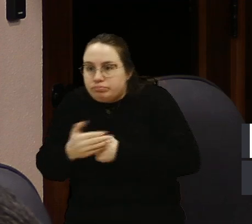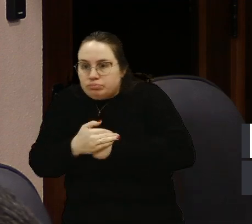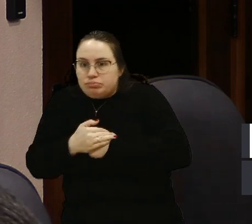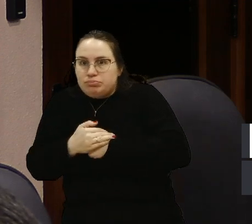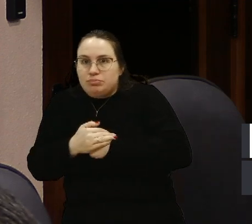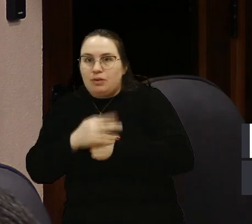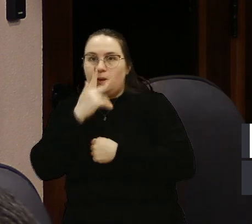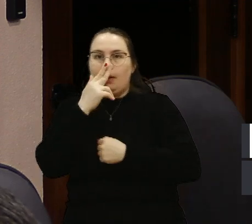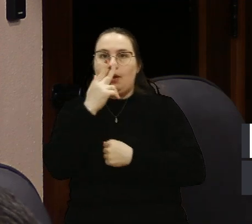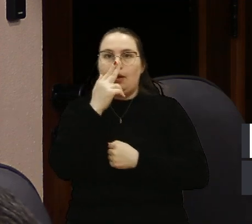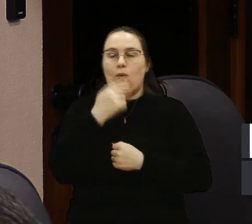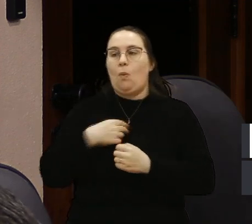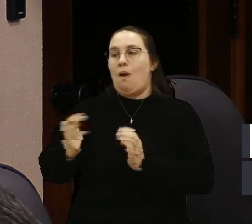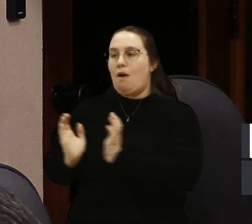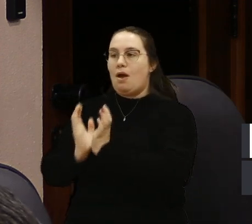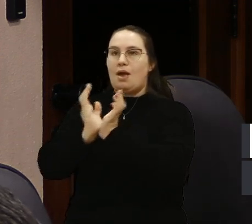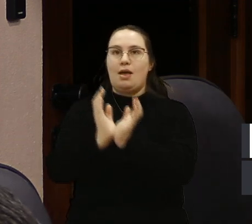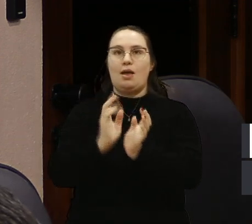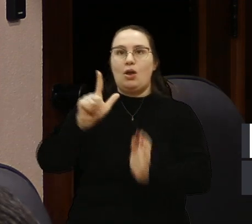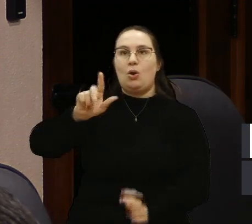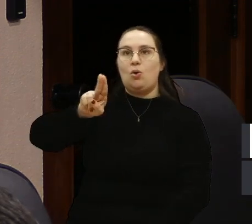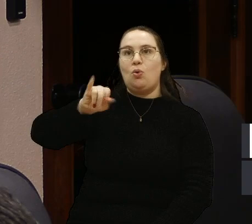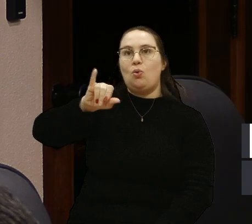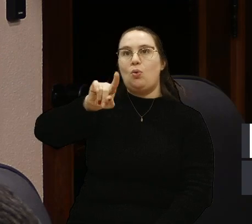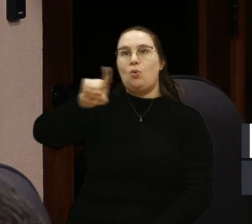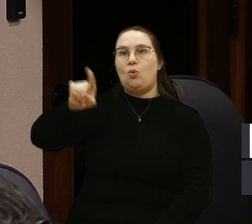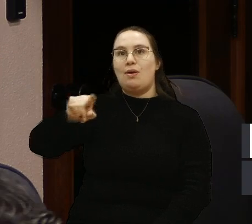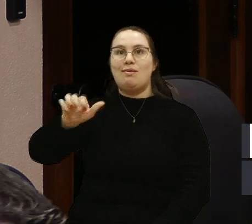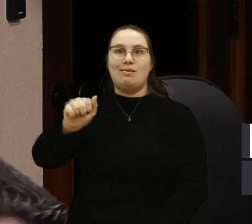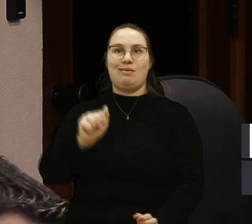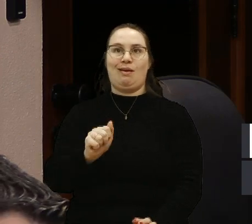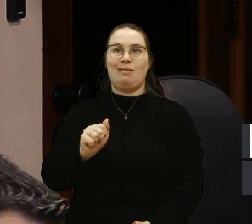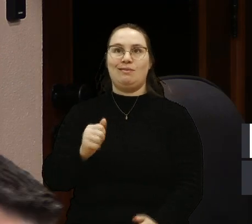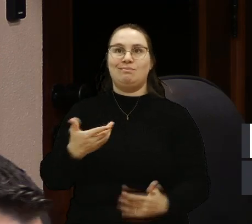Como diria a minha companheira Heloísa Helena. Então é isso.